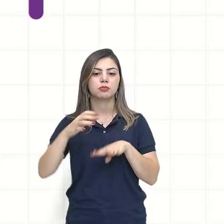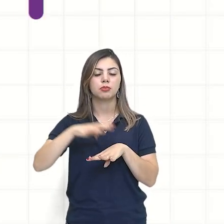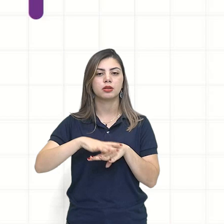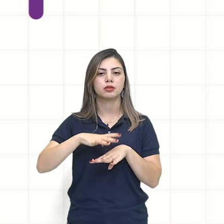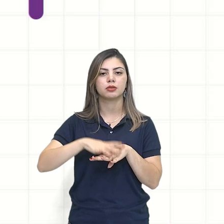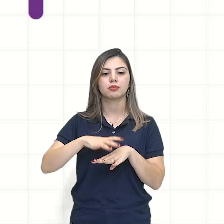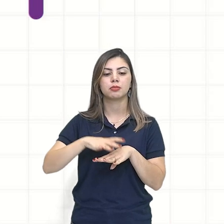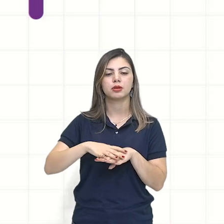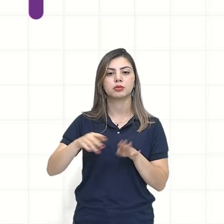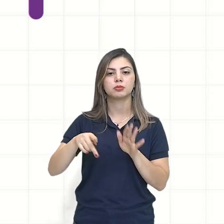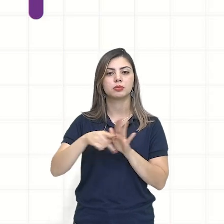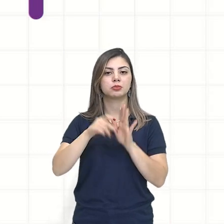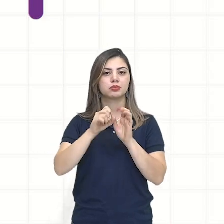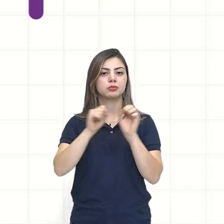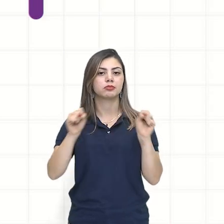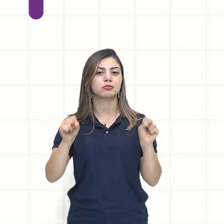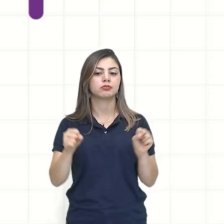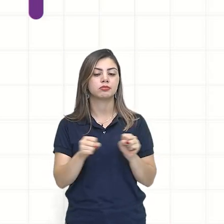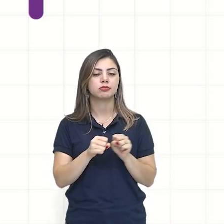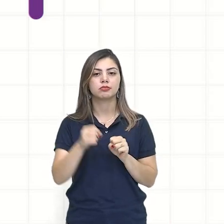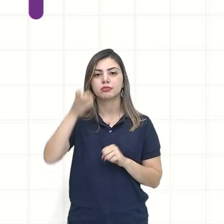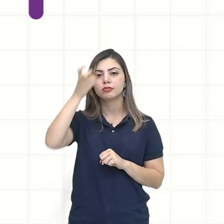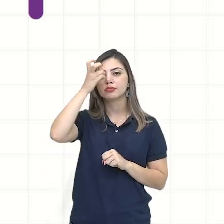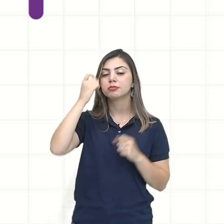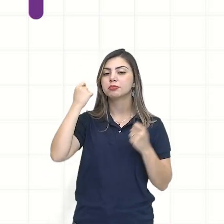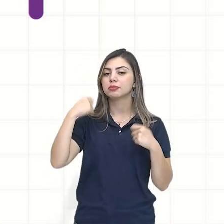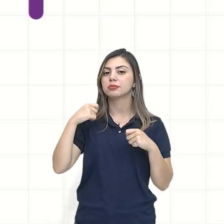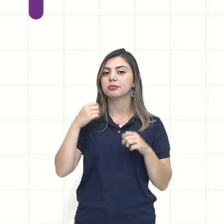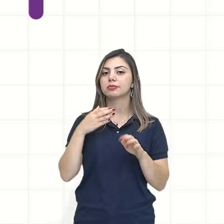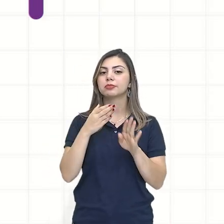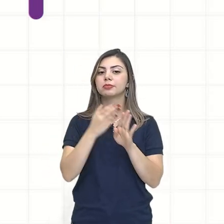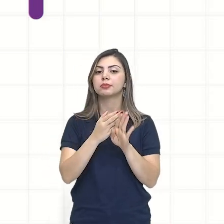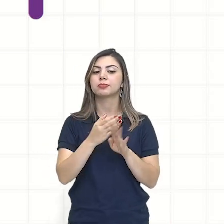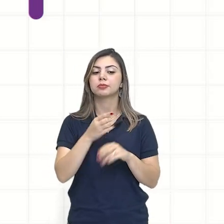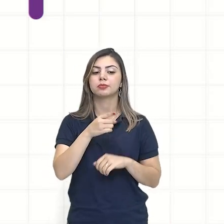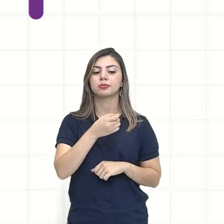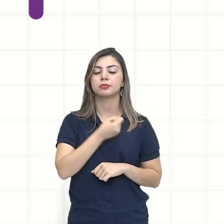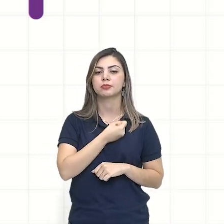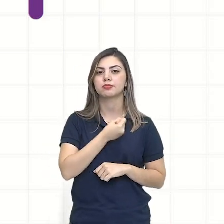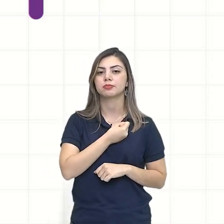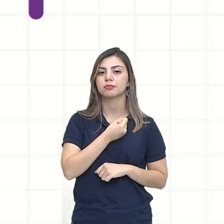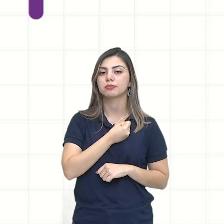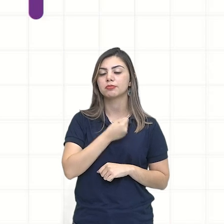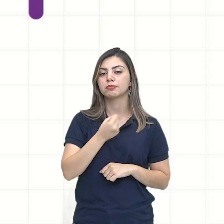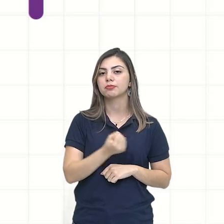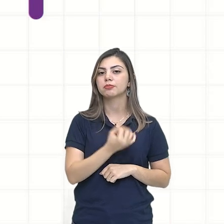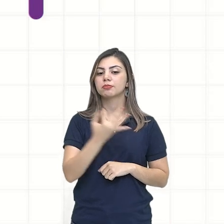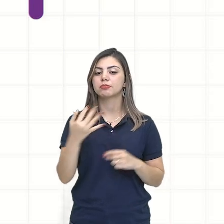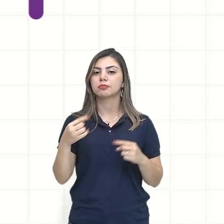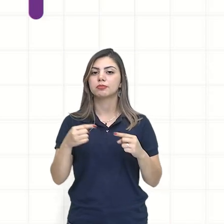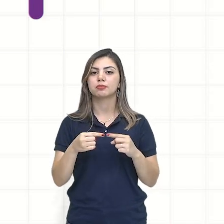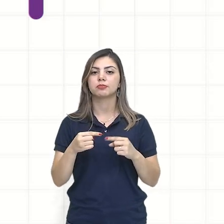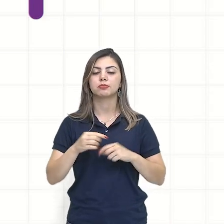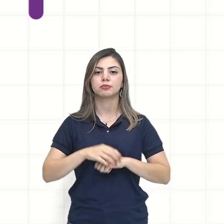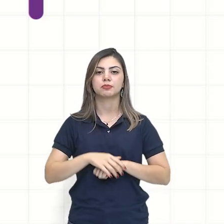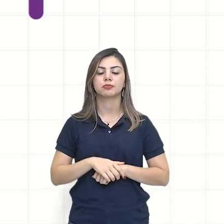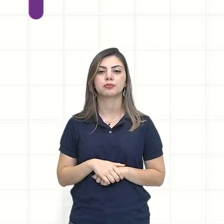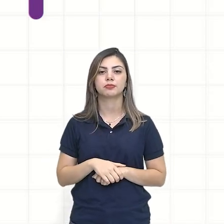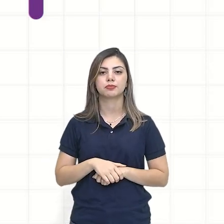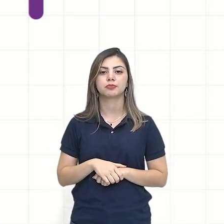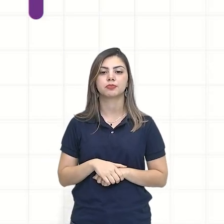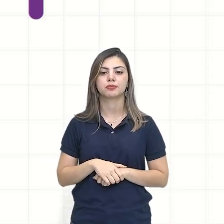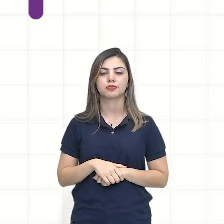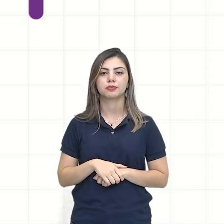de numeração egípcio, nós temos que saber aqui o valor. Lembrando que, né, a